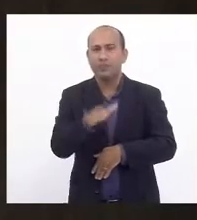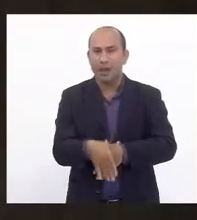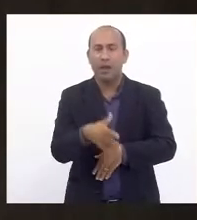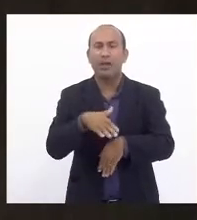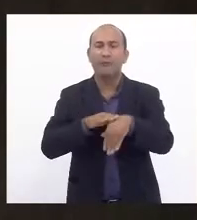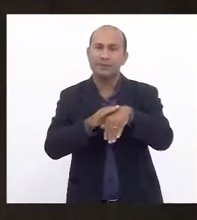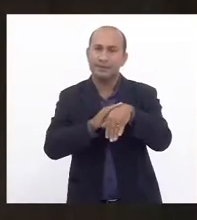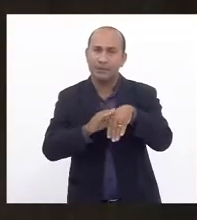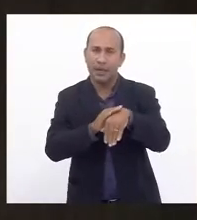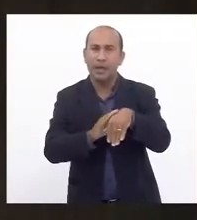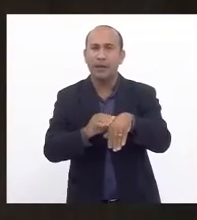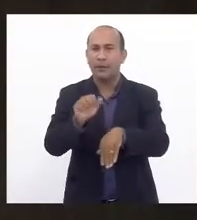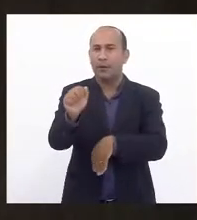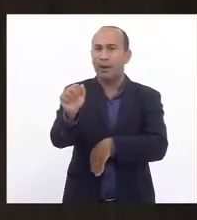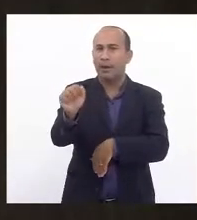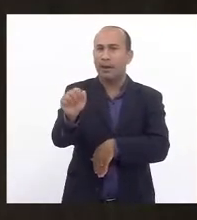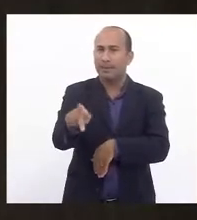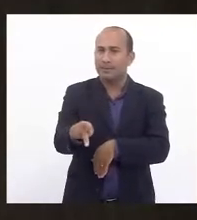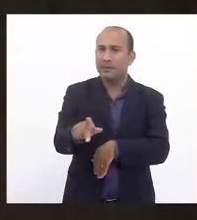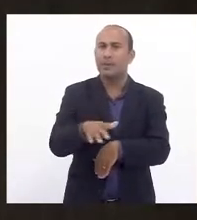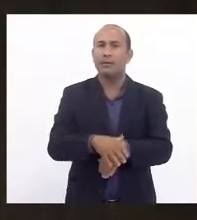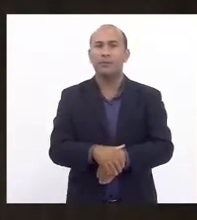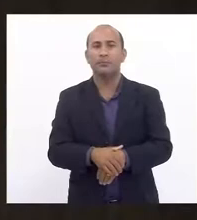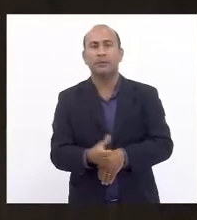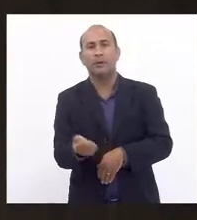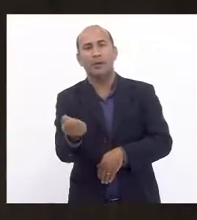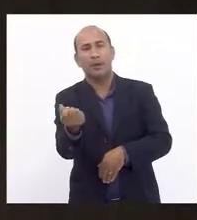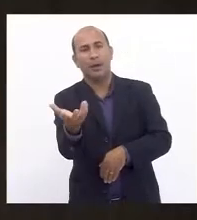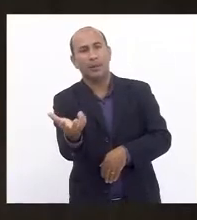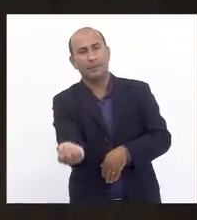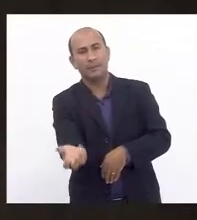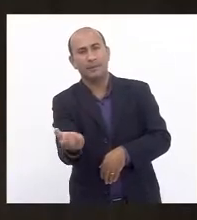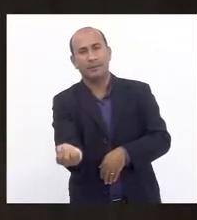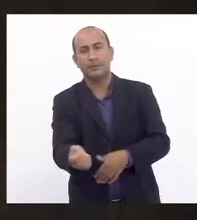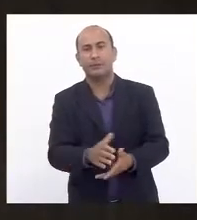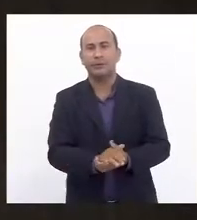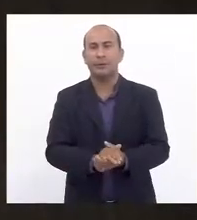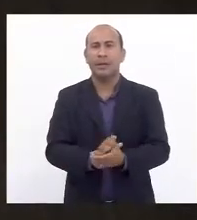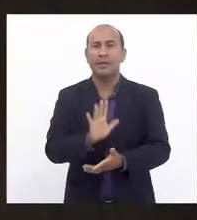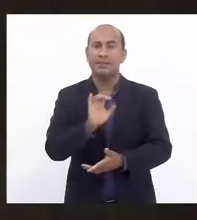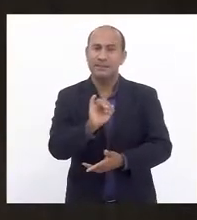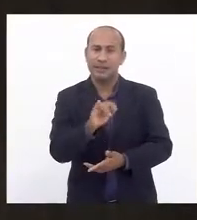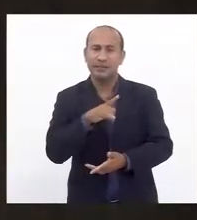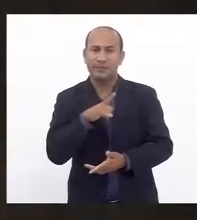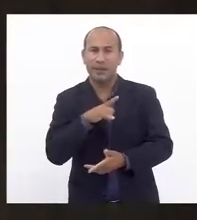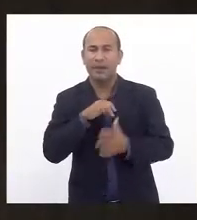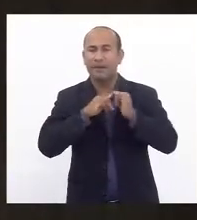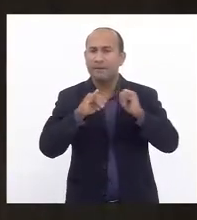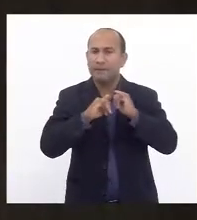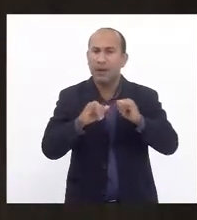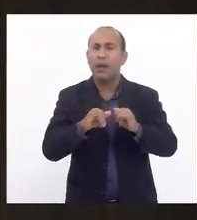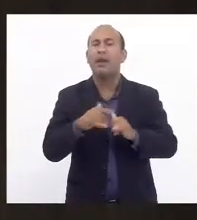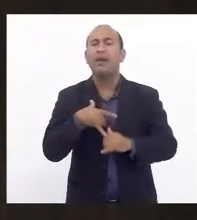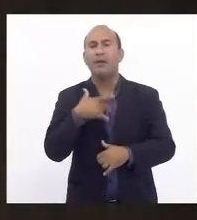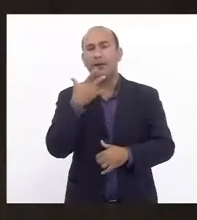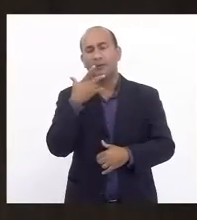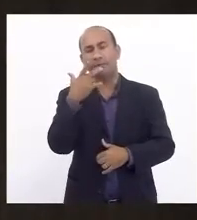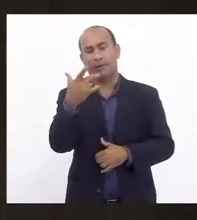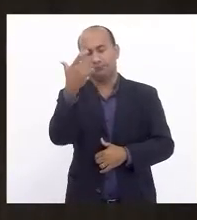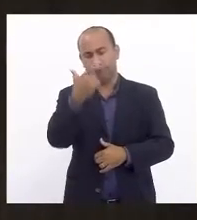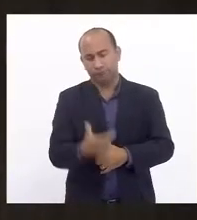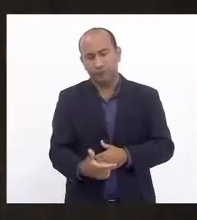os pensionistas, também será debatido este tema. Então, e se tiver mais algum informe, eu faço questão